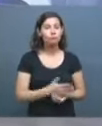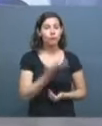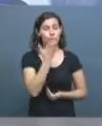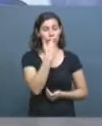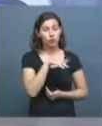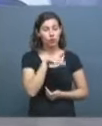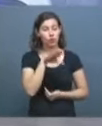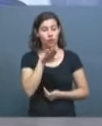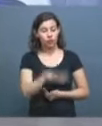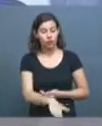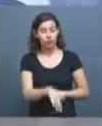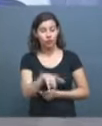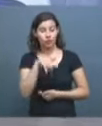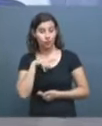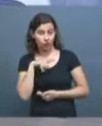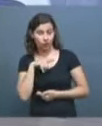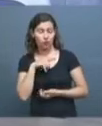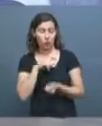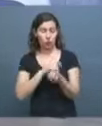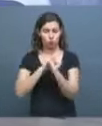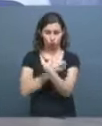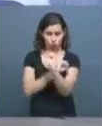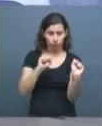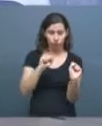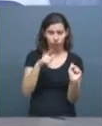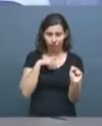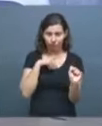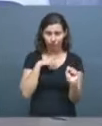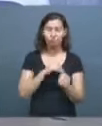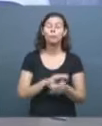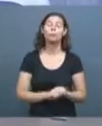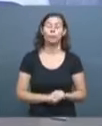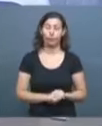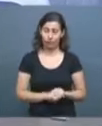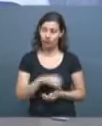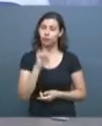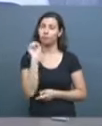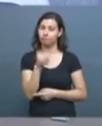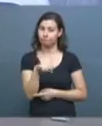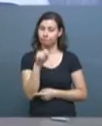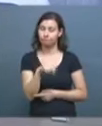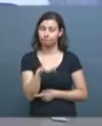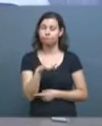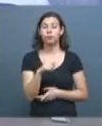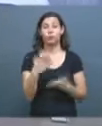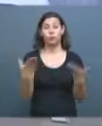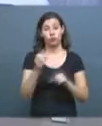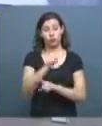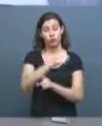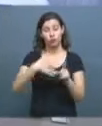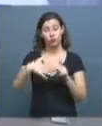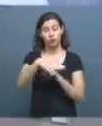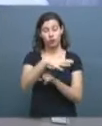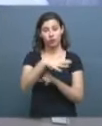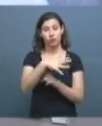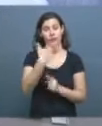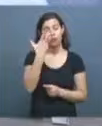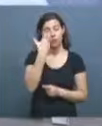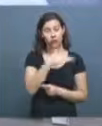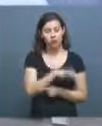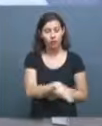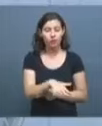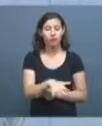é palpável o estresse nas crianças? Existe, principalmente porque na nossa sociedade hoje, as crianças, elas são